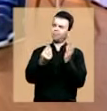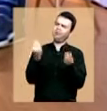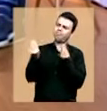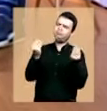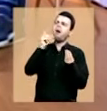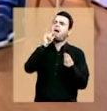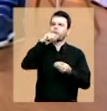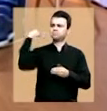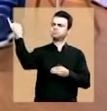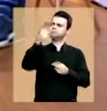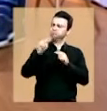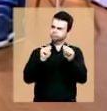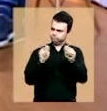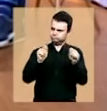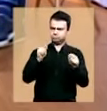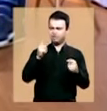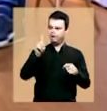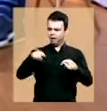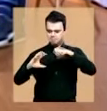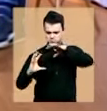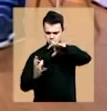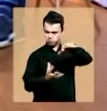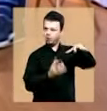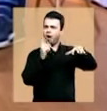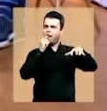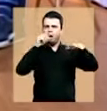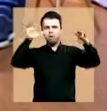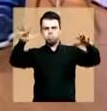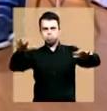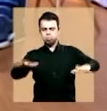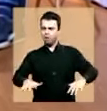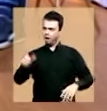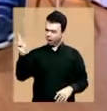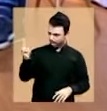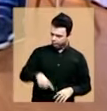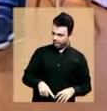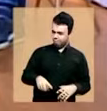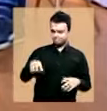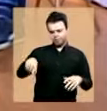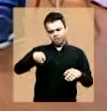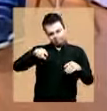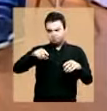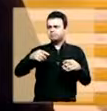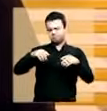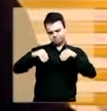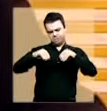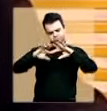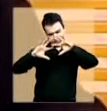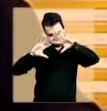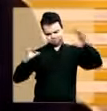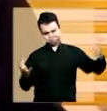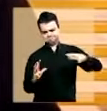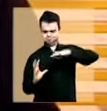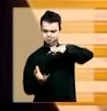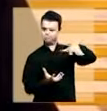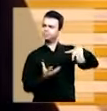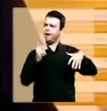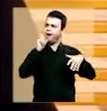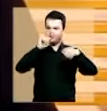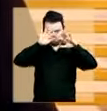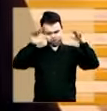esse recurso, com a água? Tem pouca água no mundo mesmo? A gente fala, poxa, nós moramos, apesar de ser a Terra, no planeta